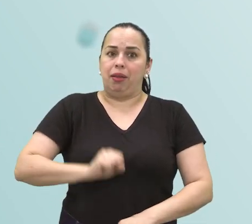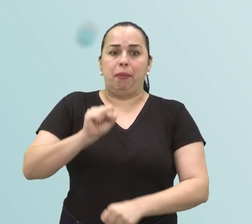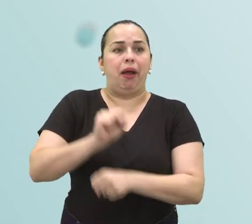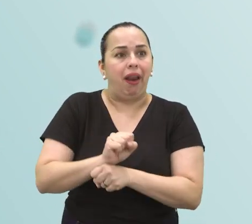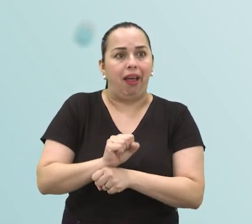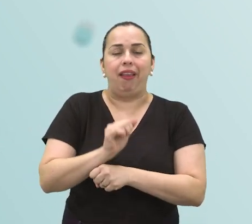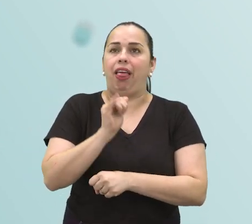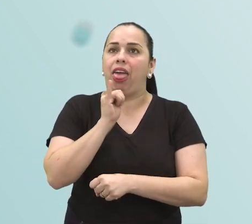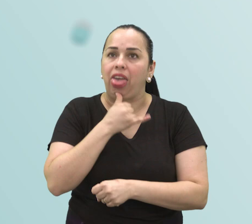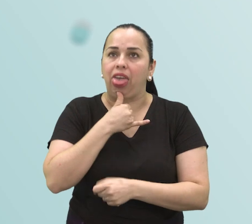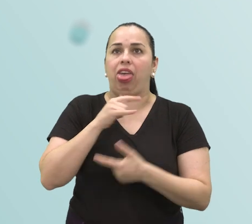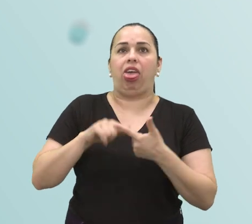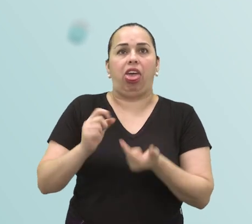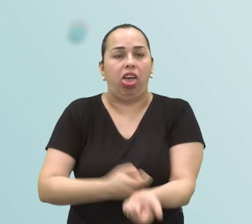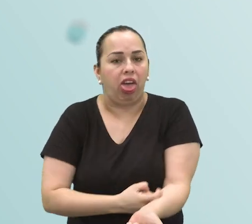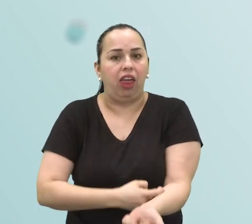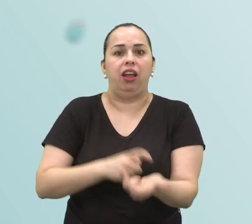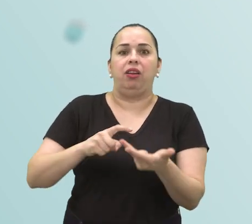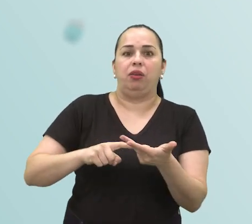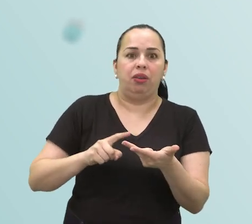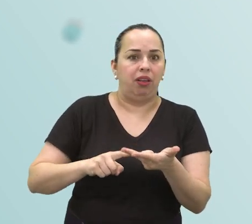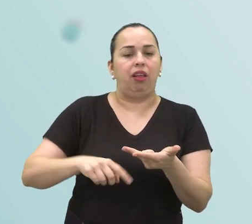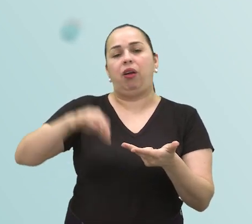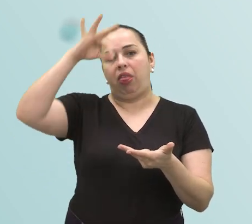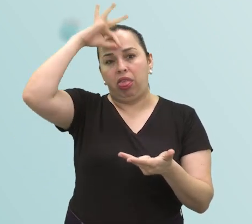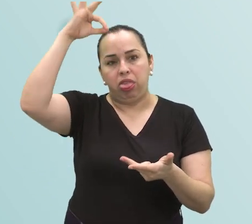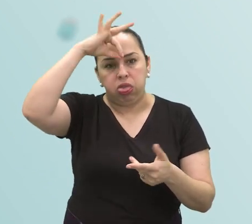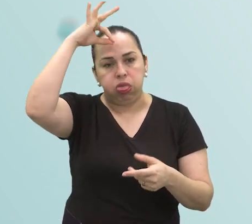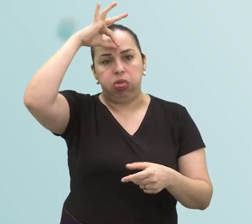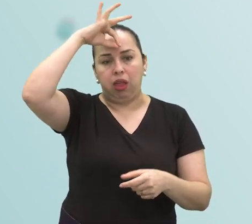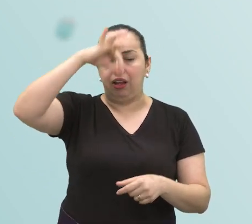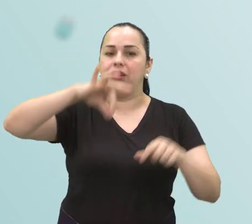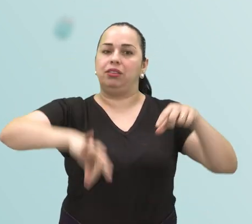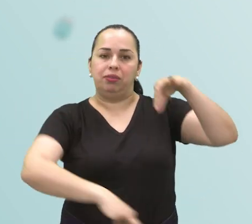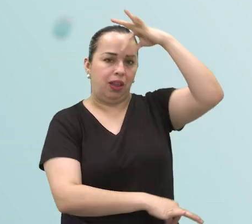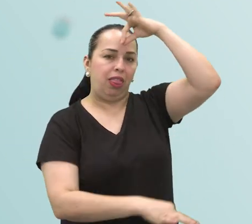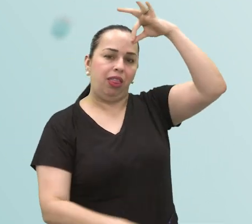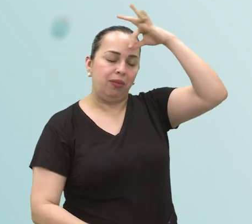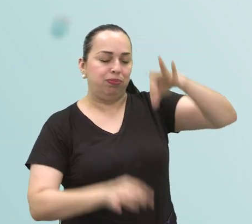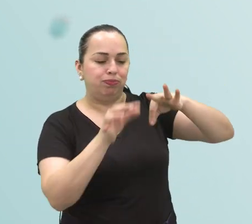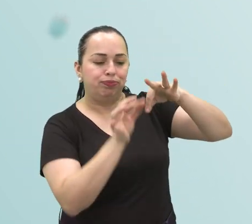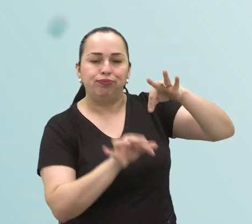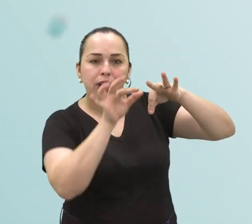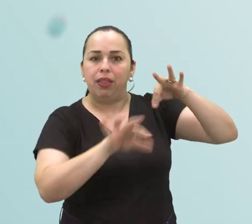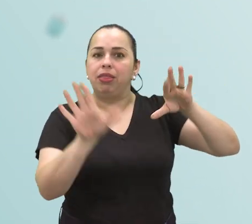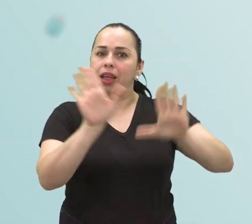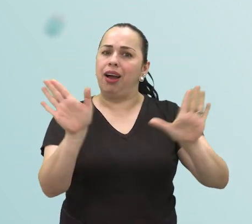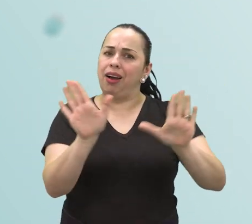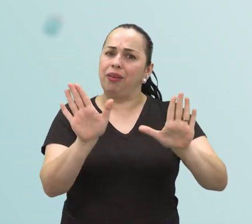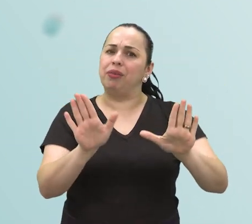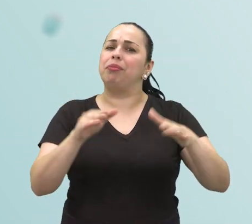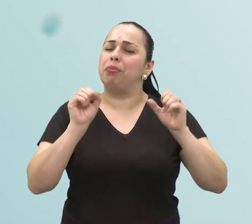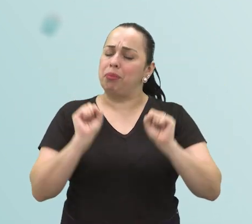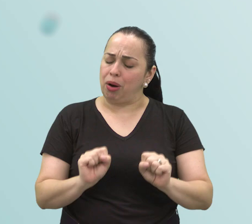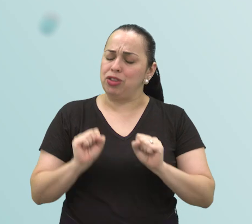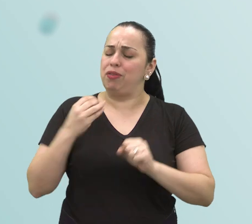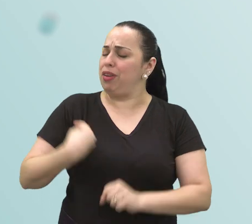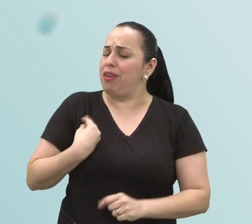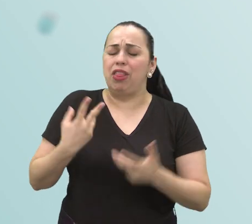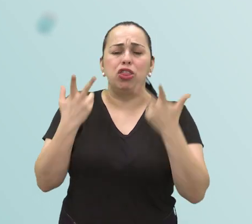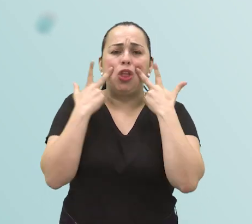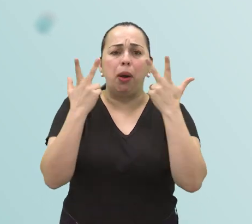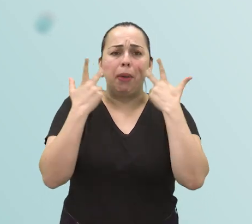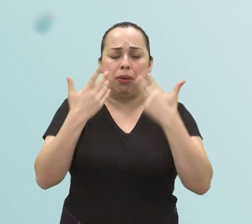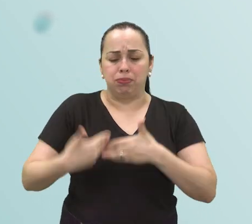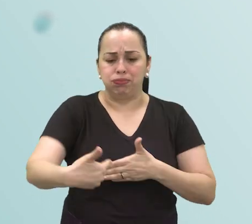pra estar triste, com insônia, irritada, com a vagina seca, com falta de libido, de lubrificação, de forma nenhuma. É metade da nossa vida, a gente tem